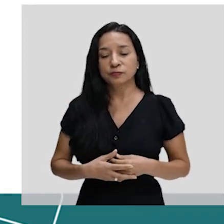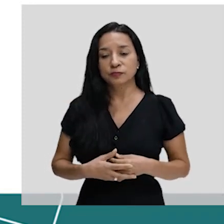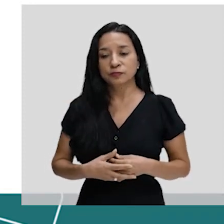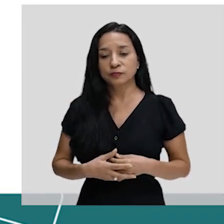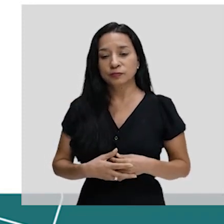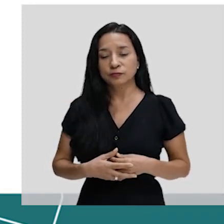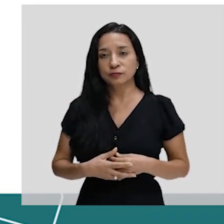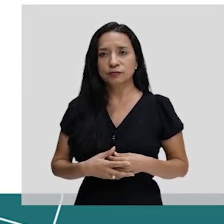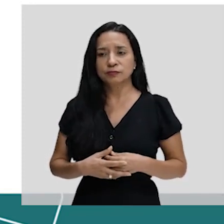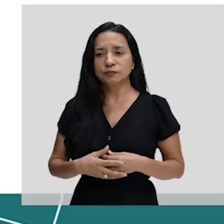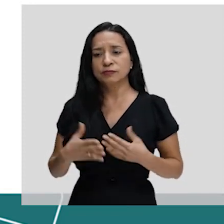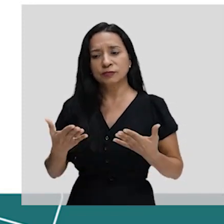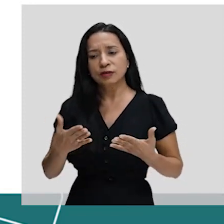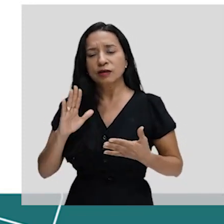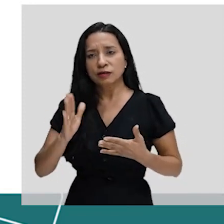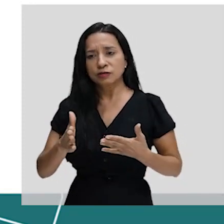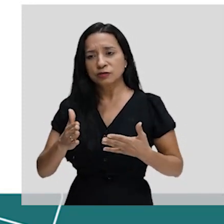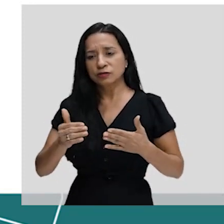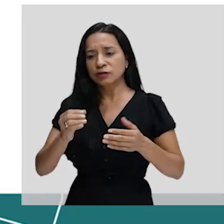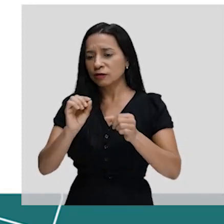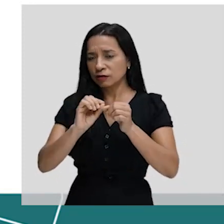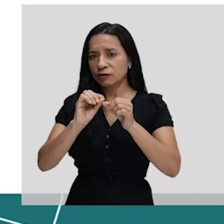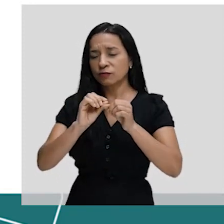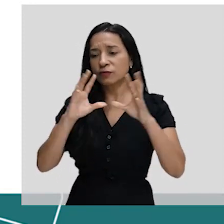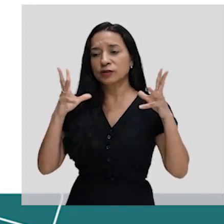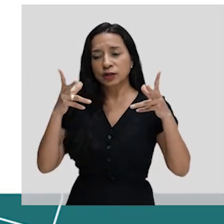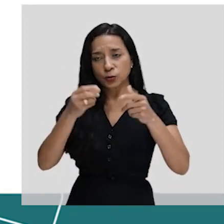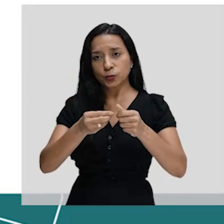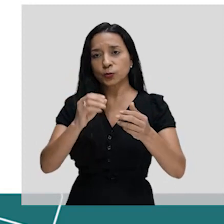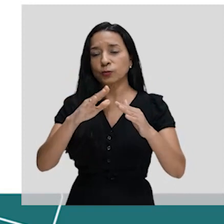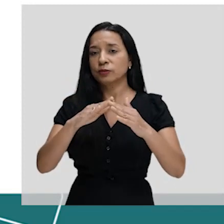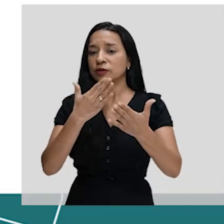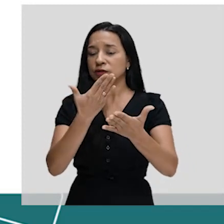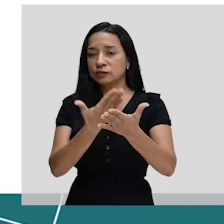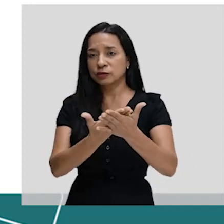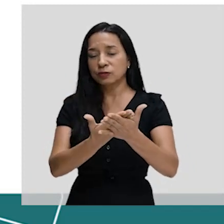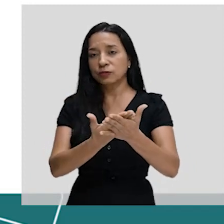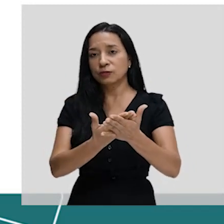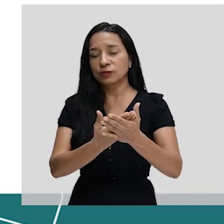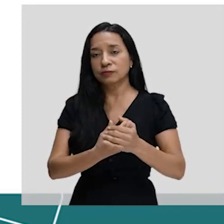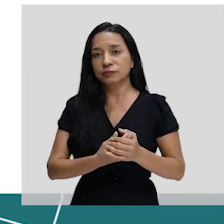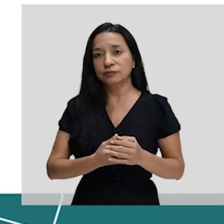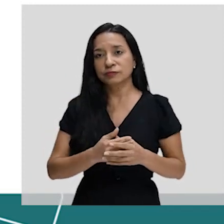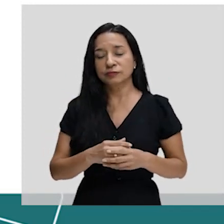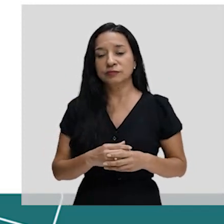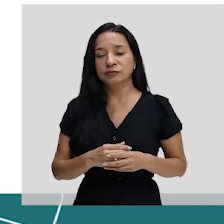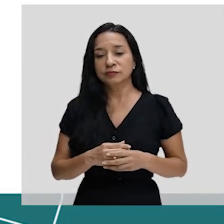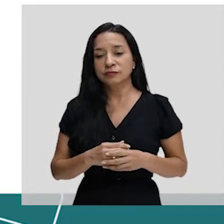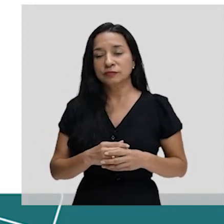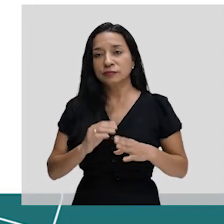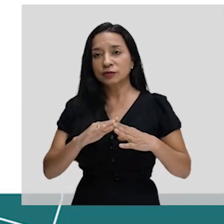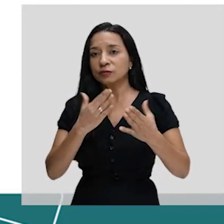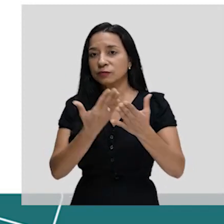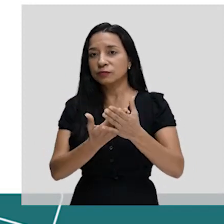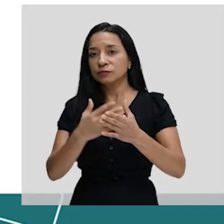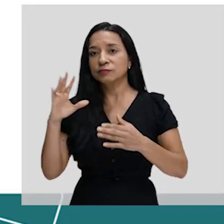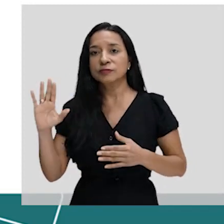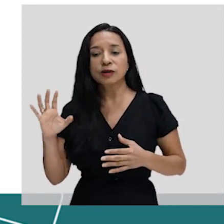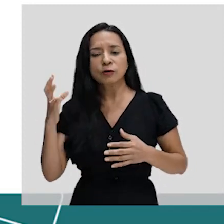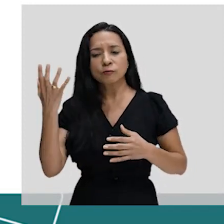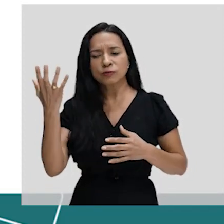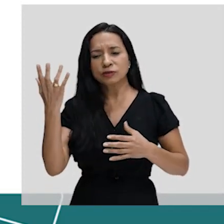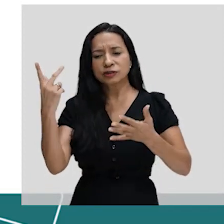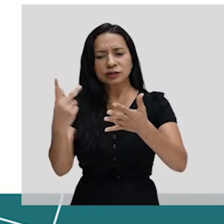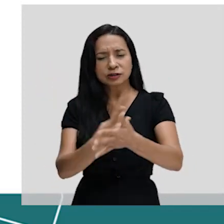desenvolve resumo na escola. A gente faz isso no dia a dia. Aconteceu, vou falar igual os meus chuchus da escola. Aconteceu